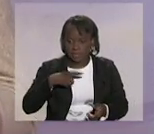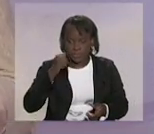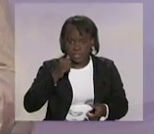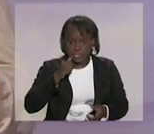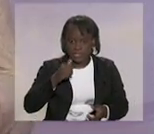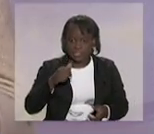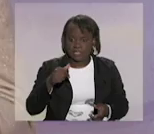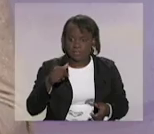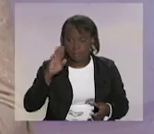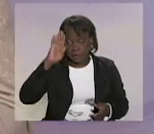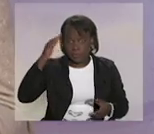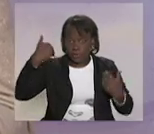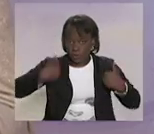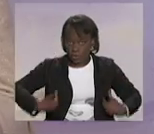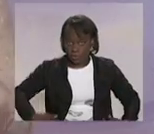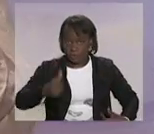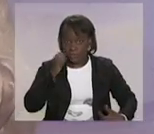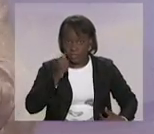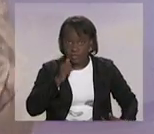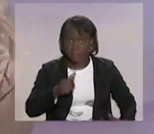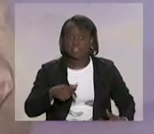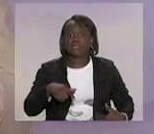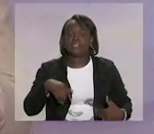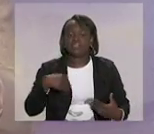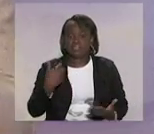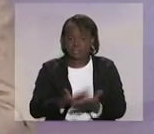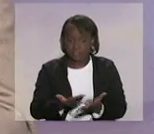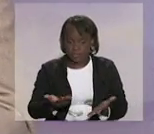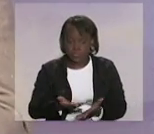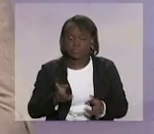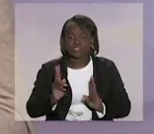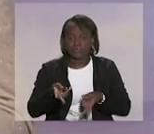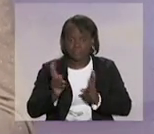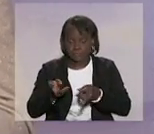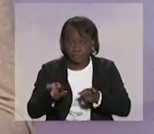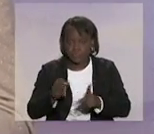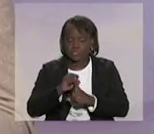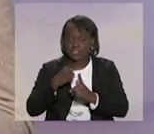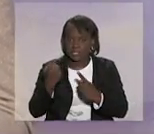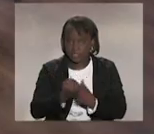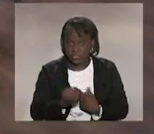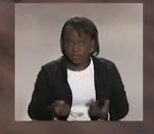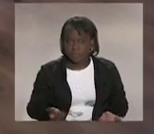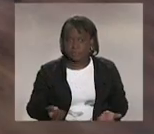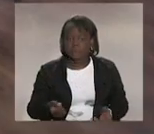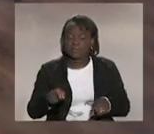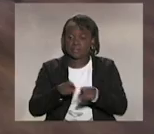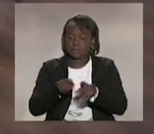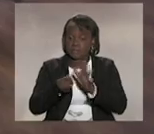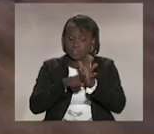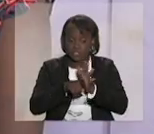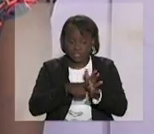né, principalmente sobre seu corpo, ainda se mantém na sociedade. E a